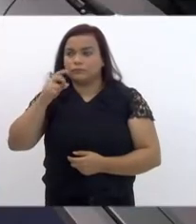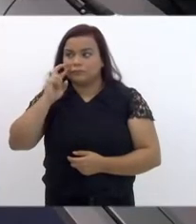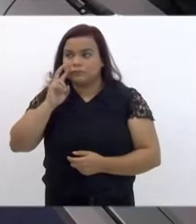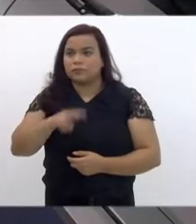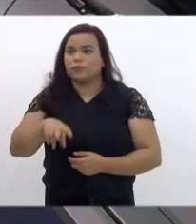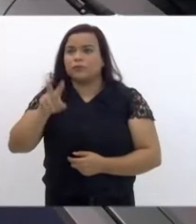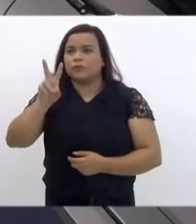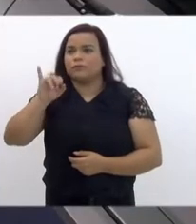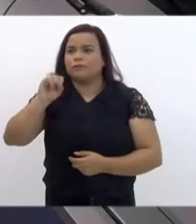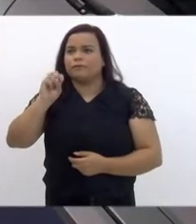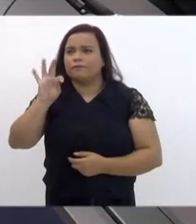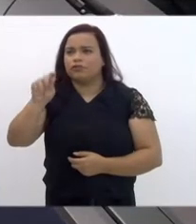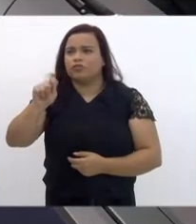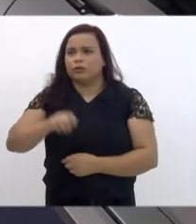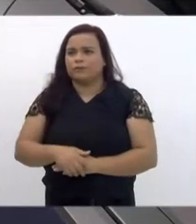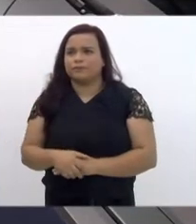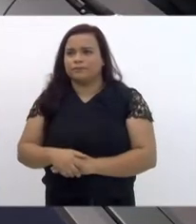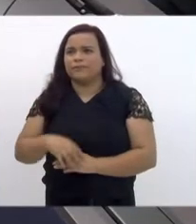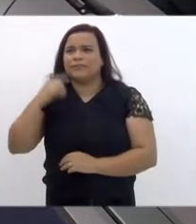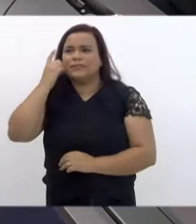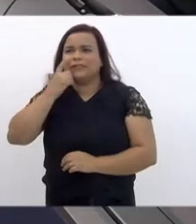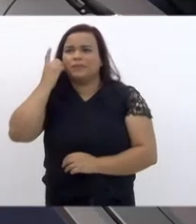mesmo. Adorei. Deputado Márcio Pacheco.